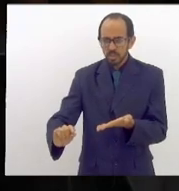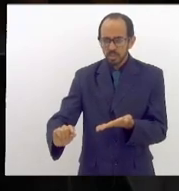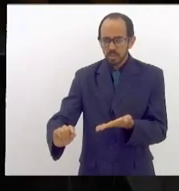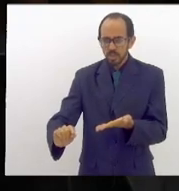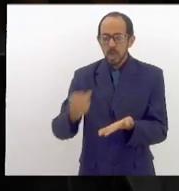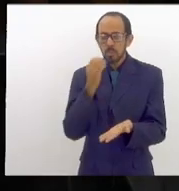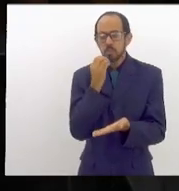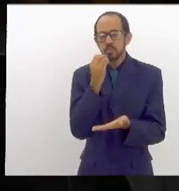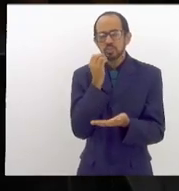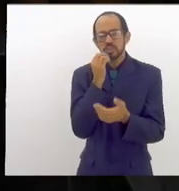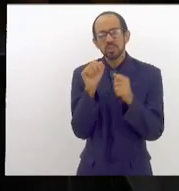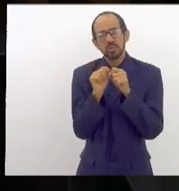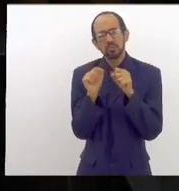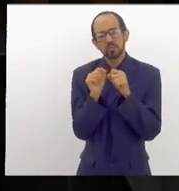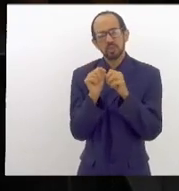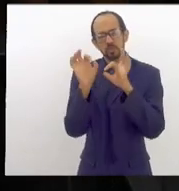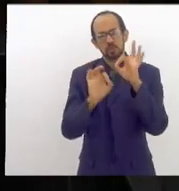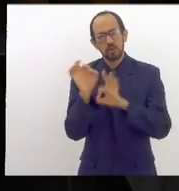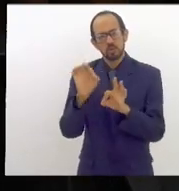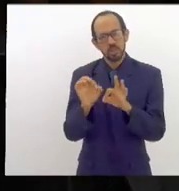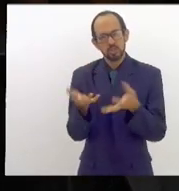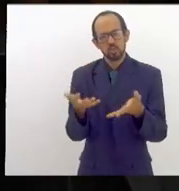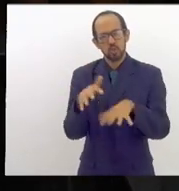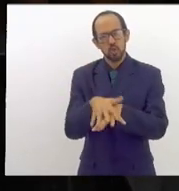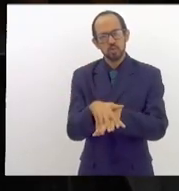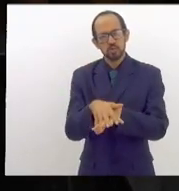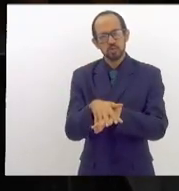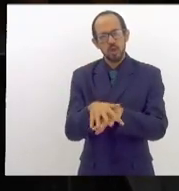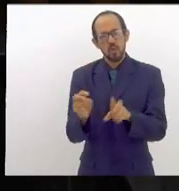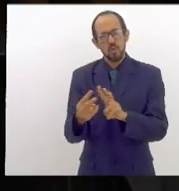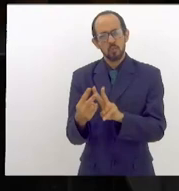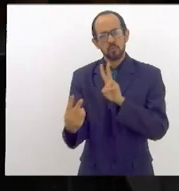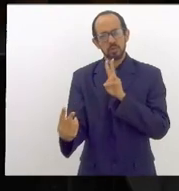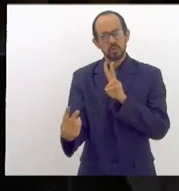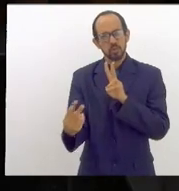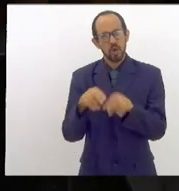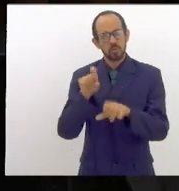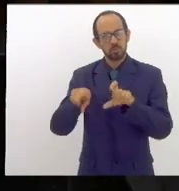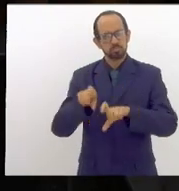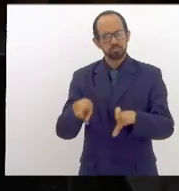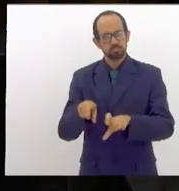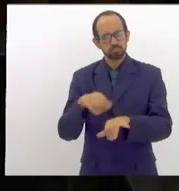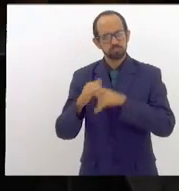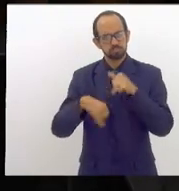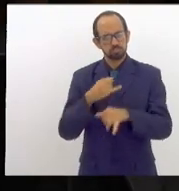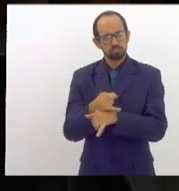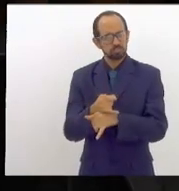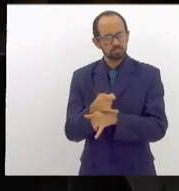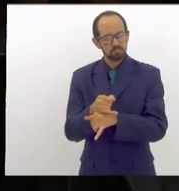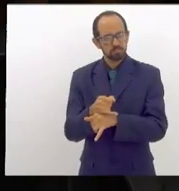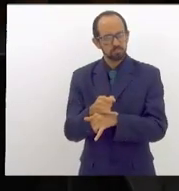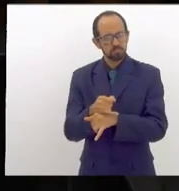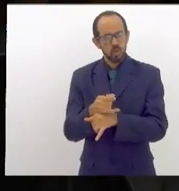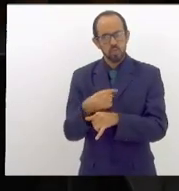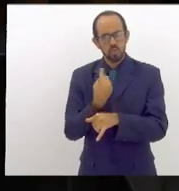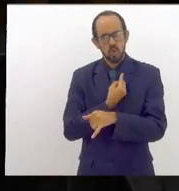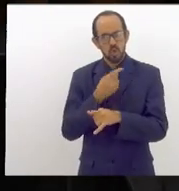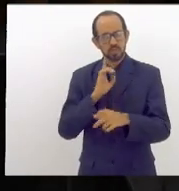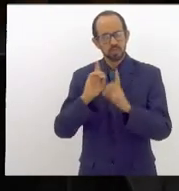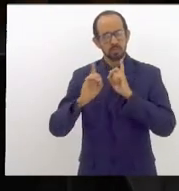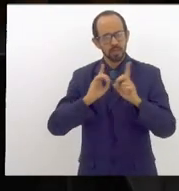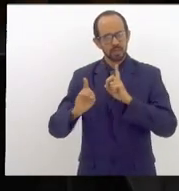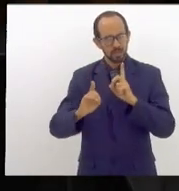digital a gente debateu isso aqui Quantas vezes a gente fez um relatório na comissão de